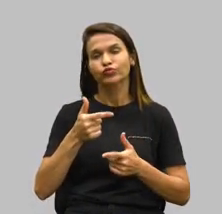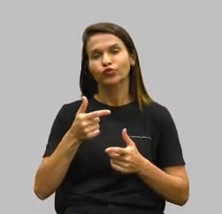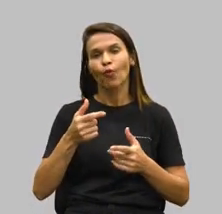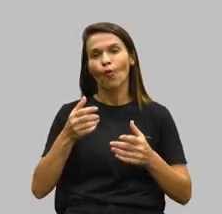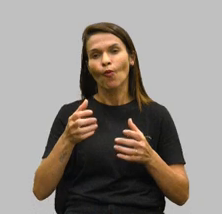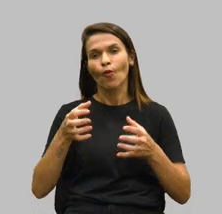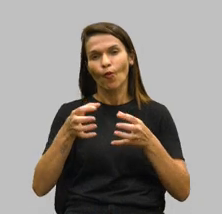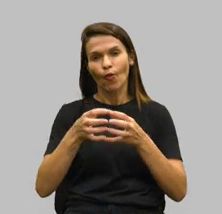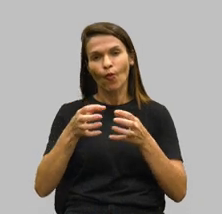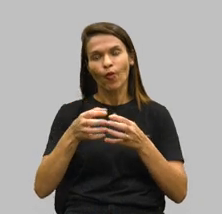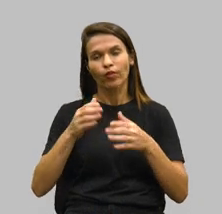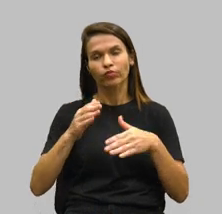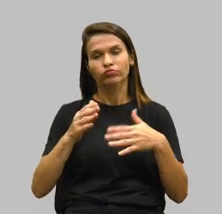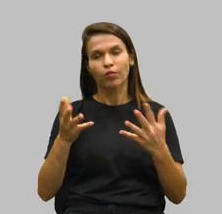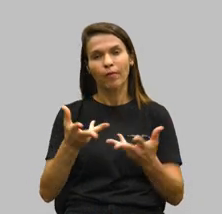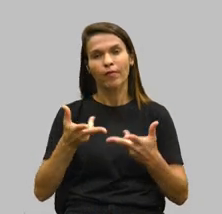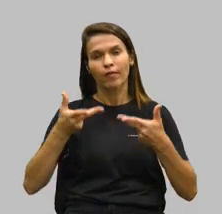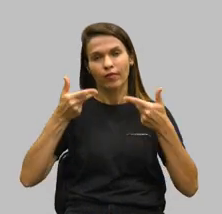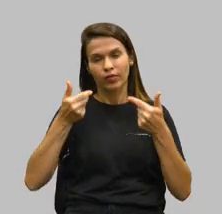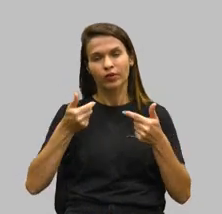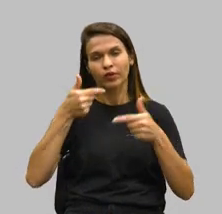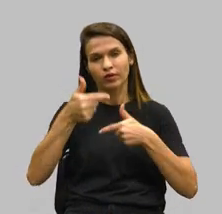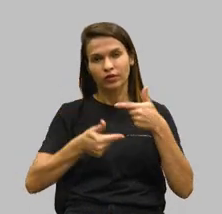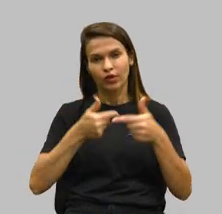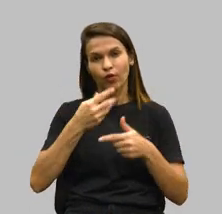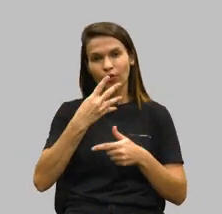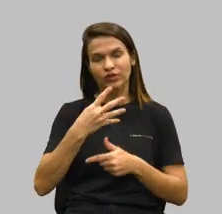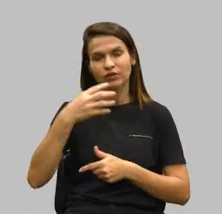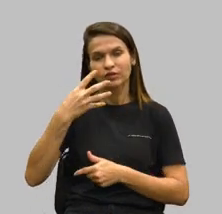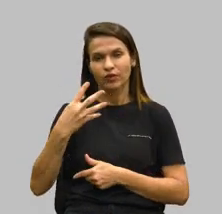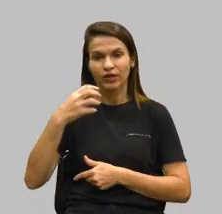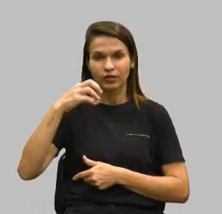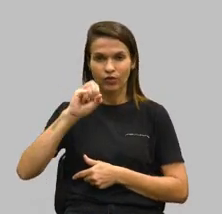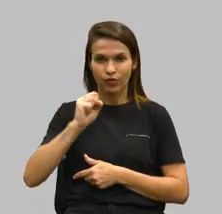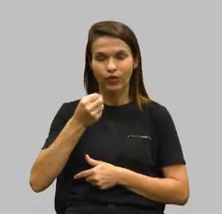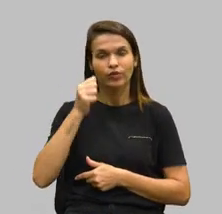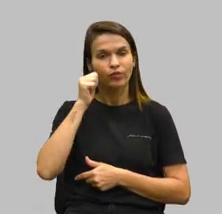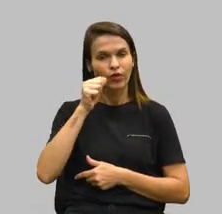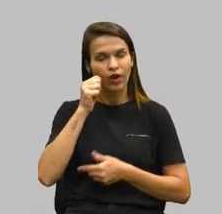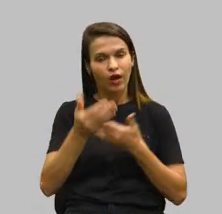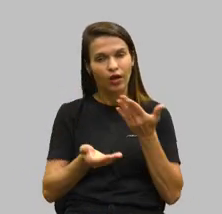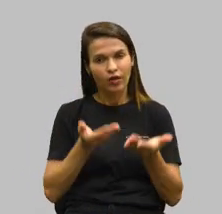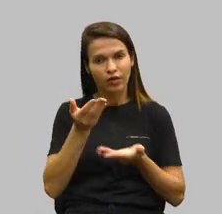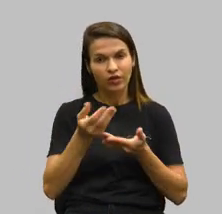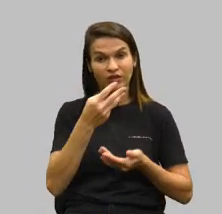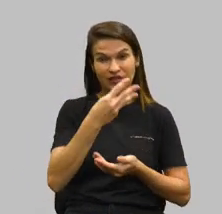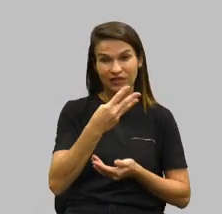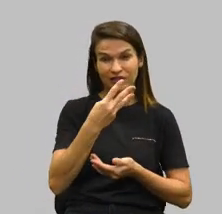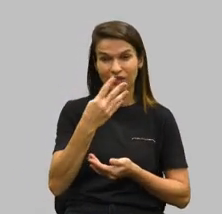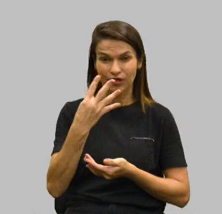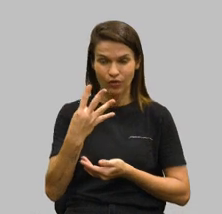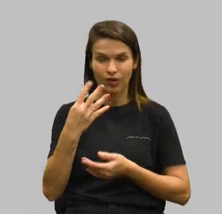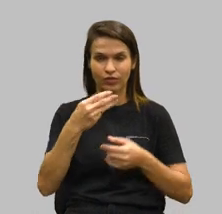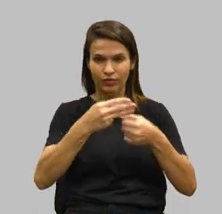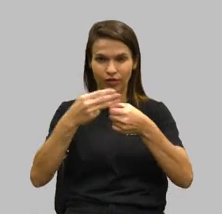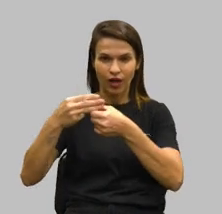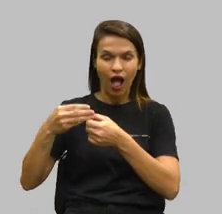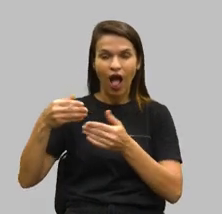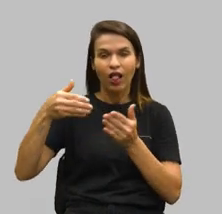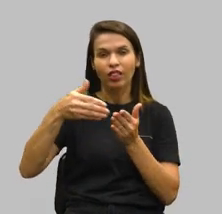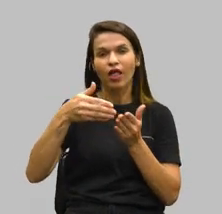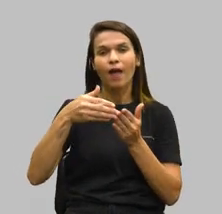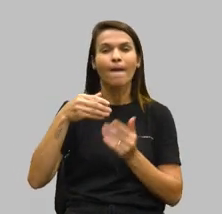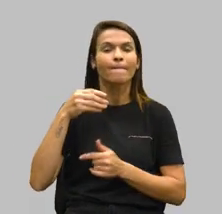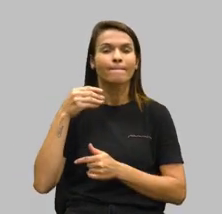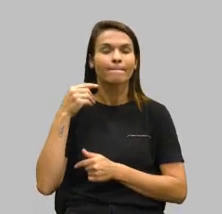de acompanhamento desse trabalho em que 448 mulheres atendidas em 34 municípios até mais de